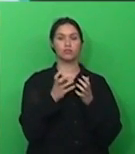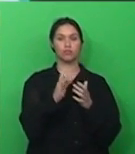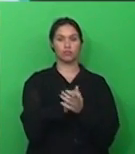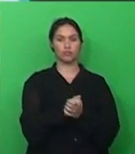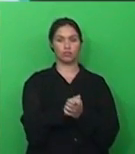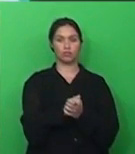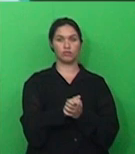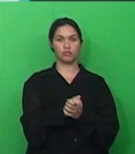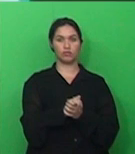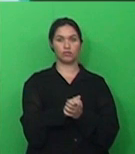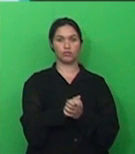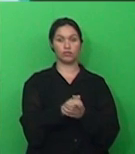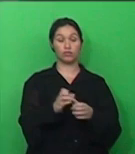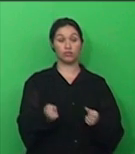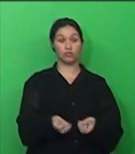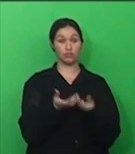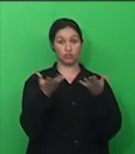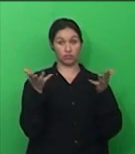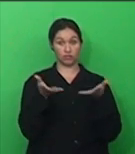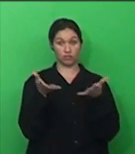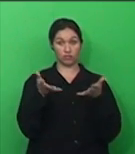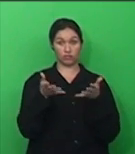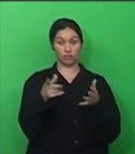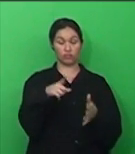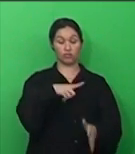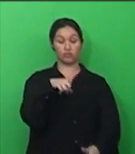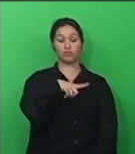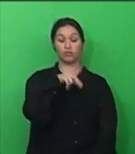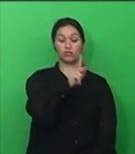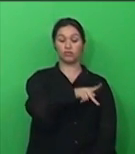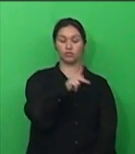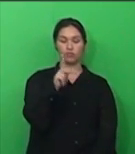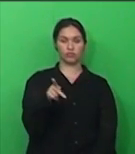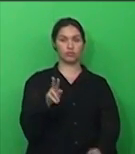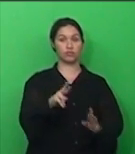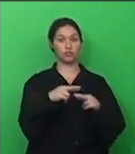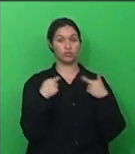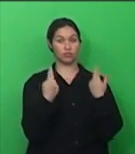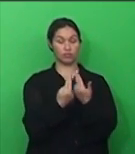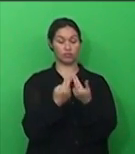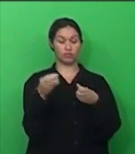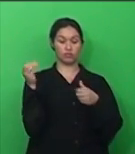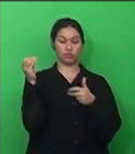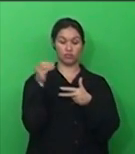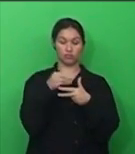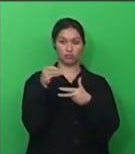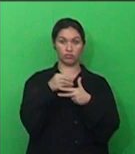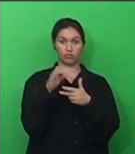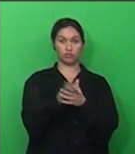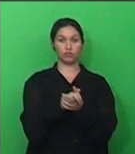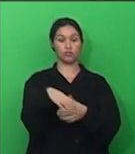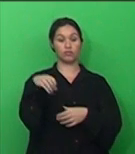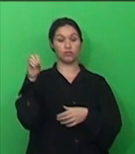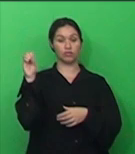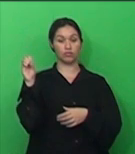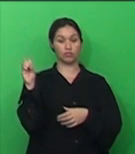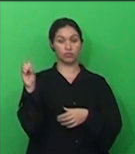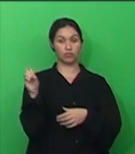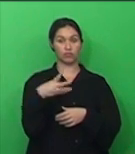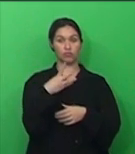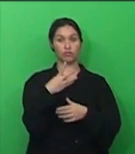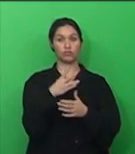alguns professores estão se reunindo lá na Unesc para um novo movimento, o movimento da